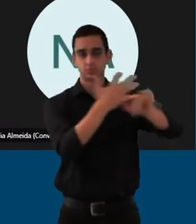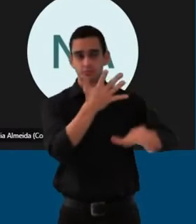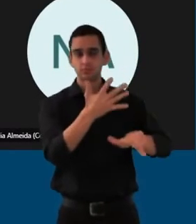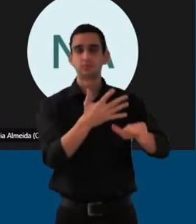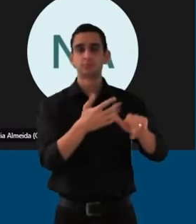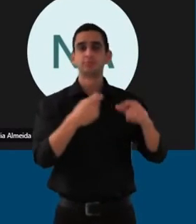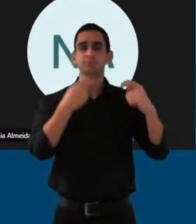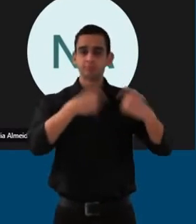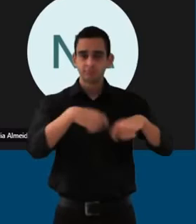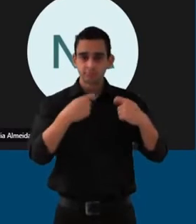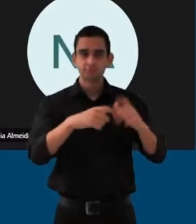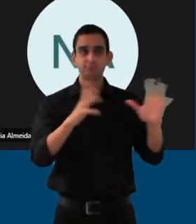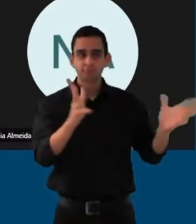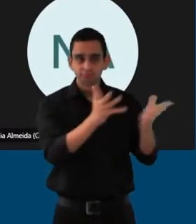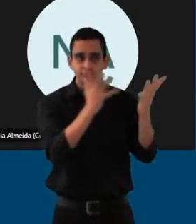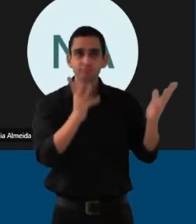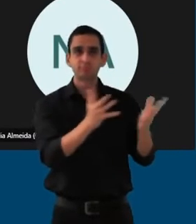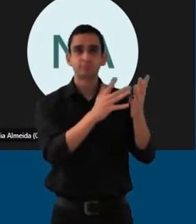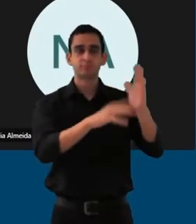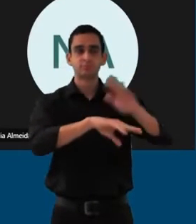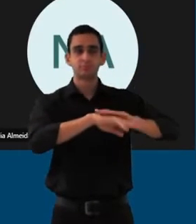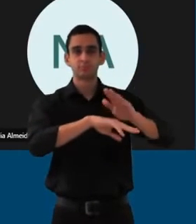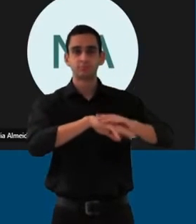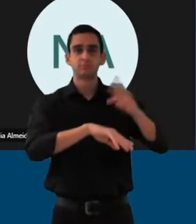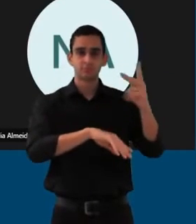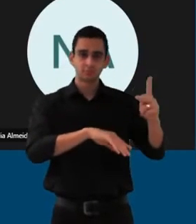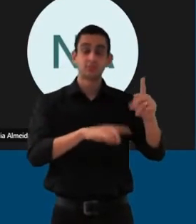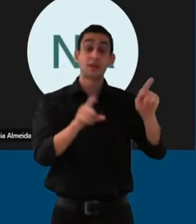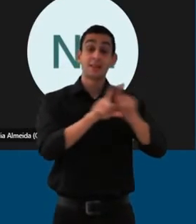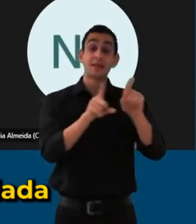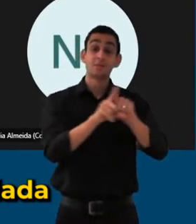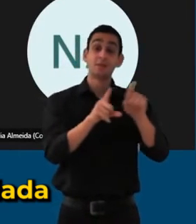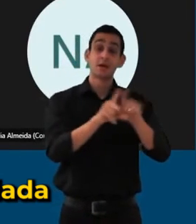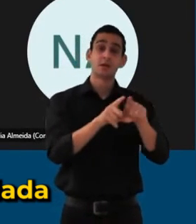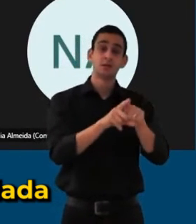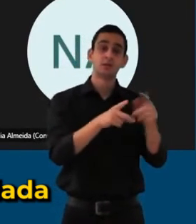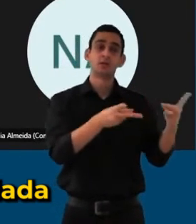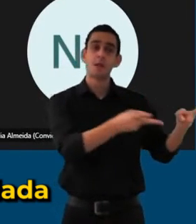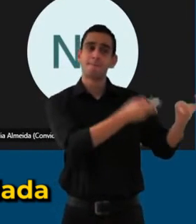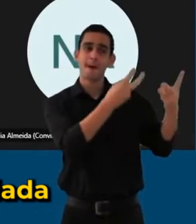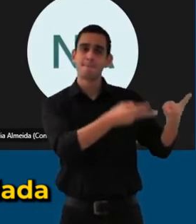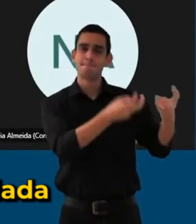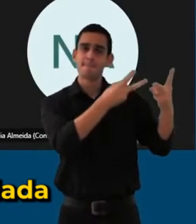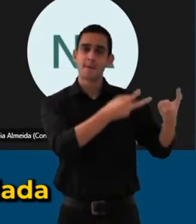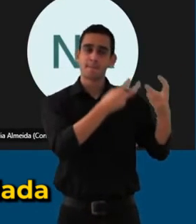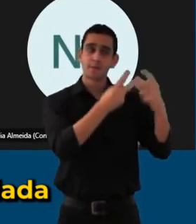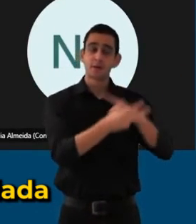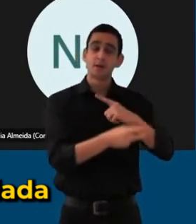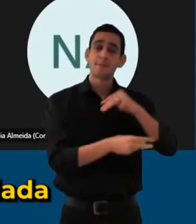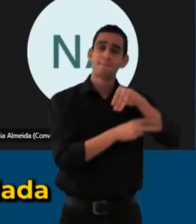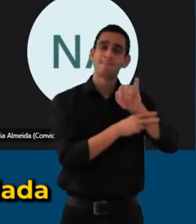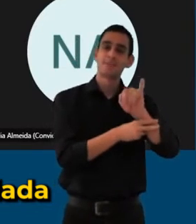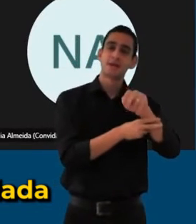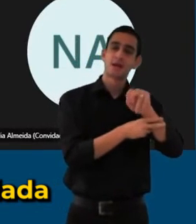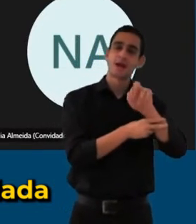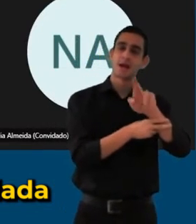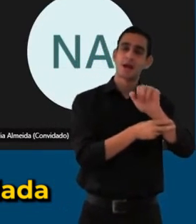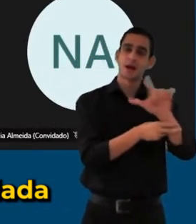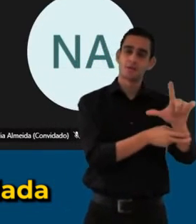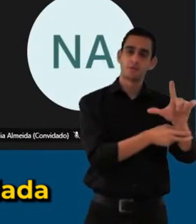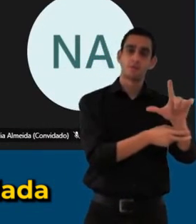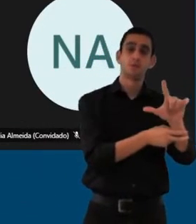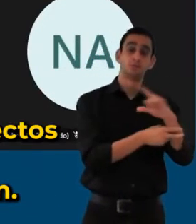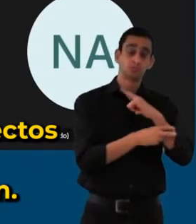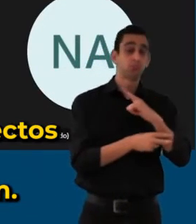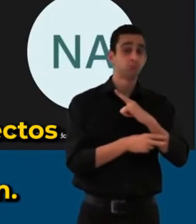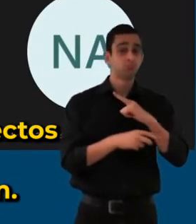simultaneamente com a extração mineral. De uma forma muito simples, que a gente não vai, nessa